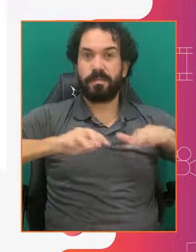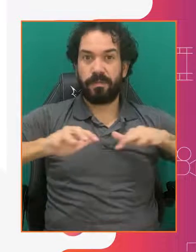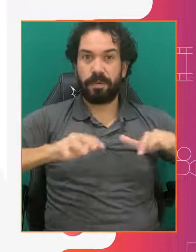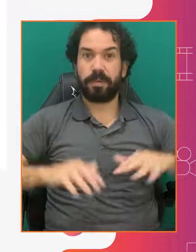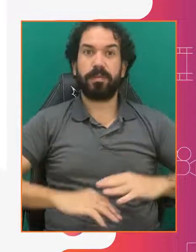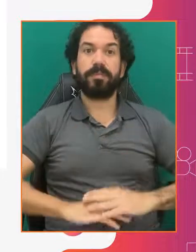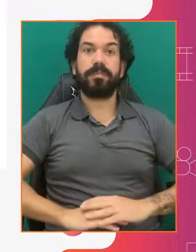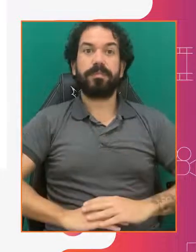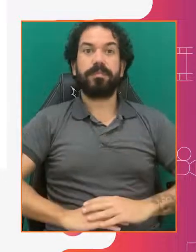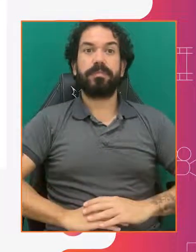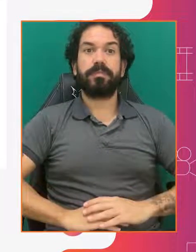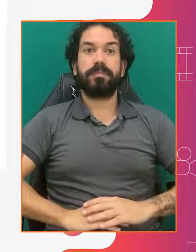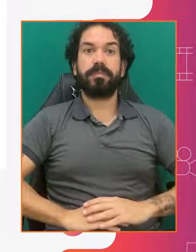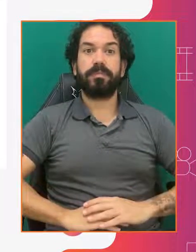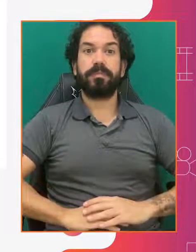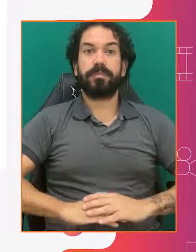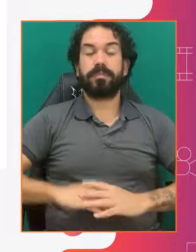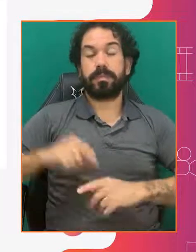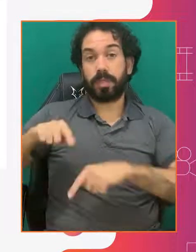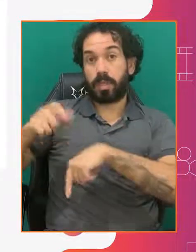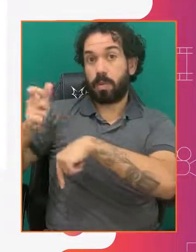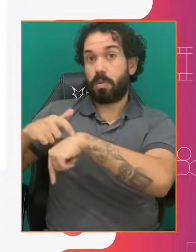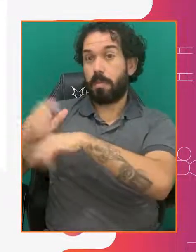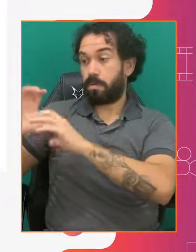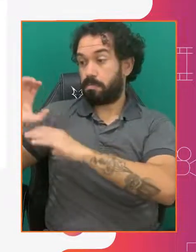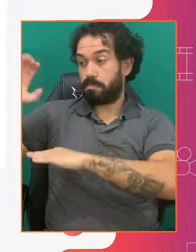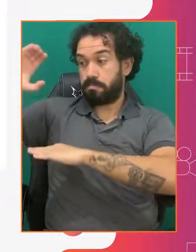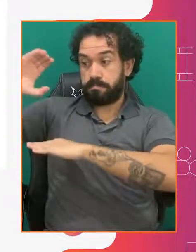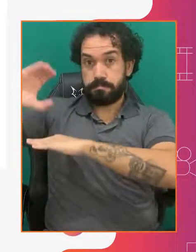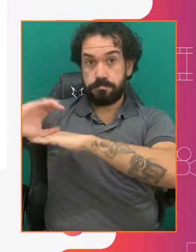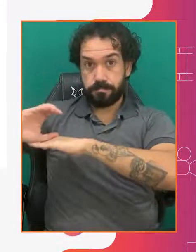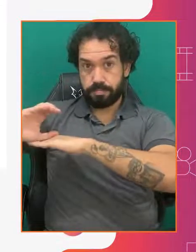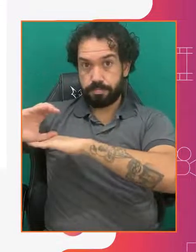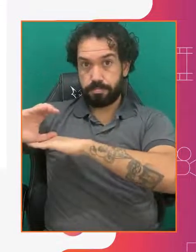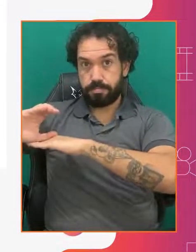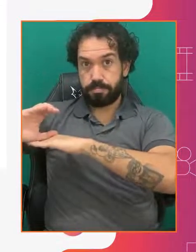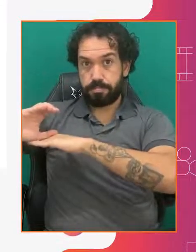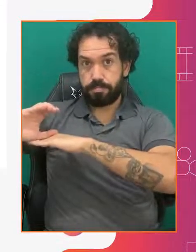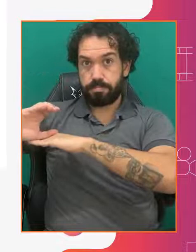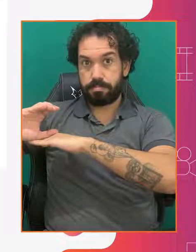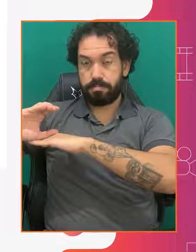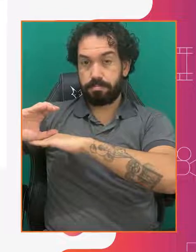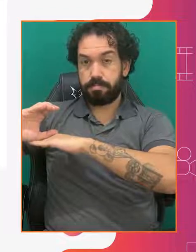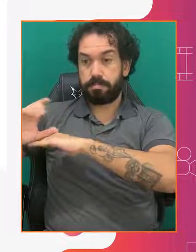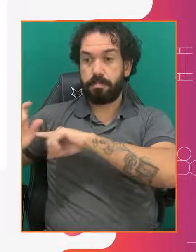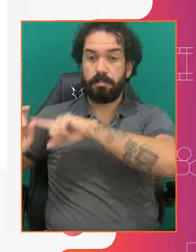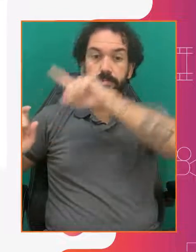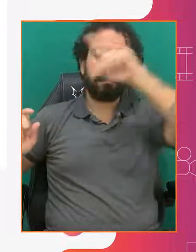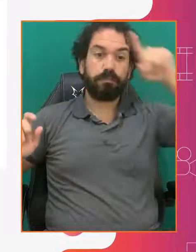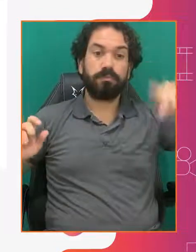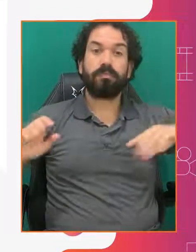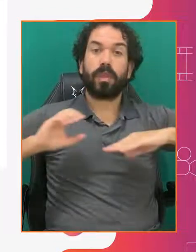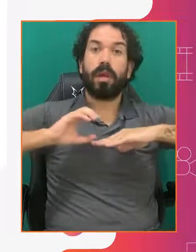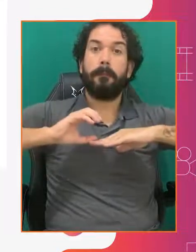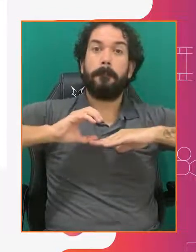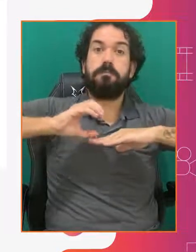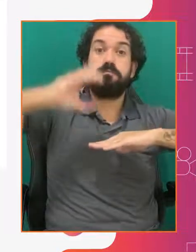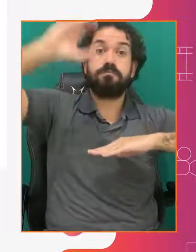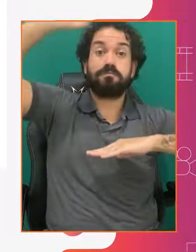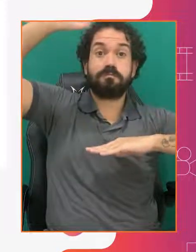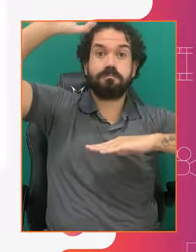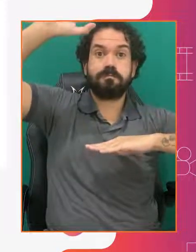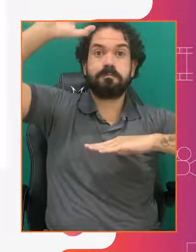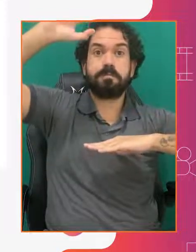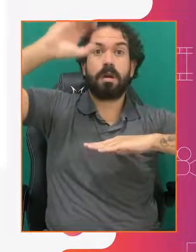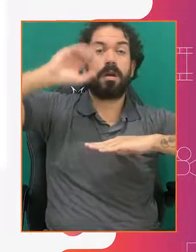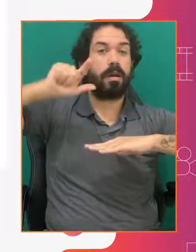dessa animação, que são quando a bola toca no chão e quando ela chega no seu ponto mais alto, que